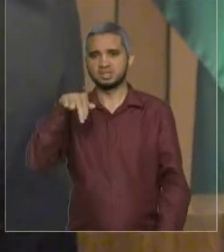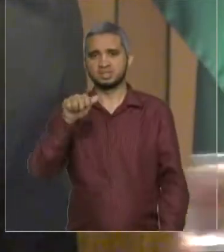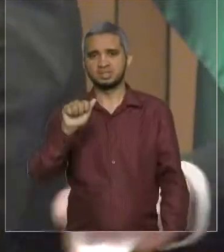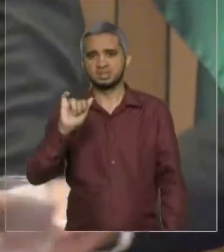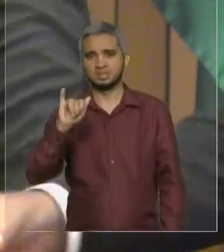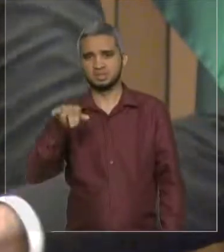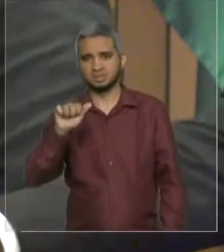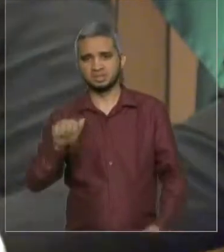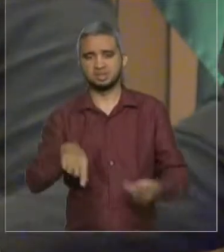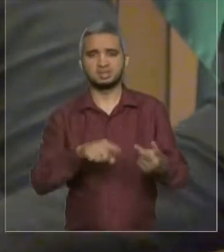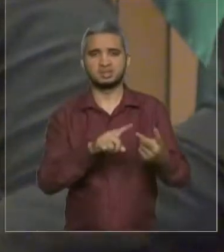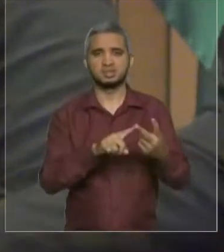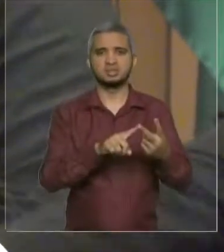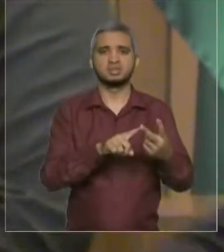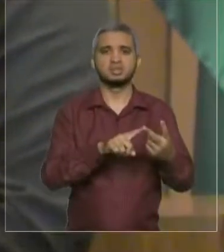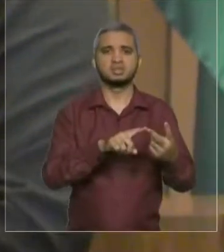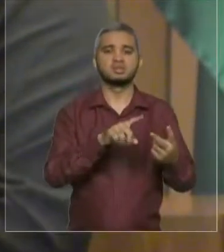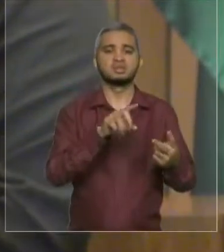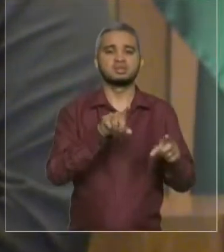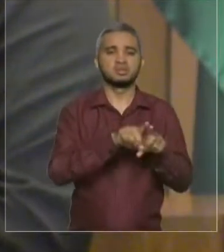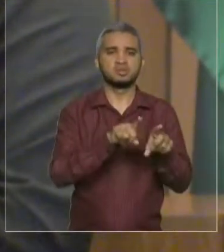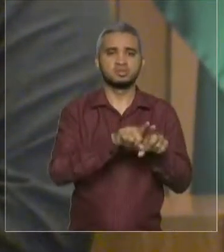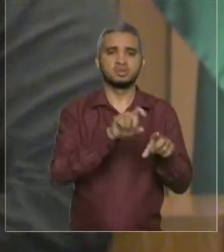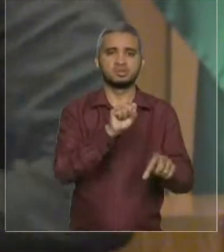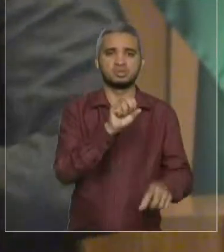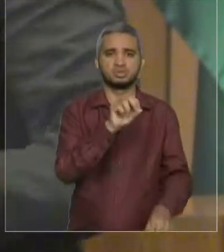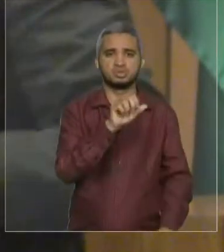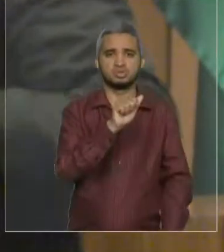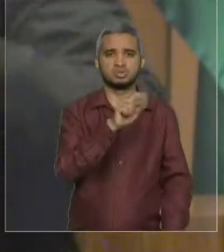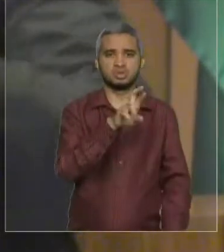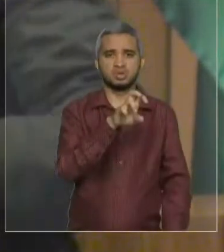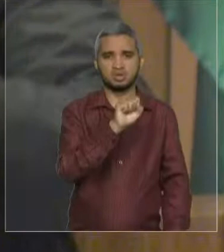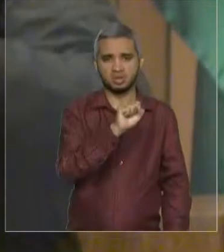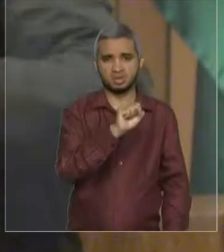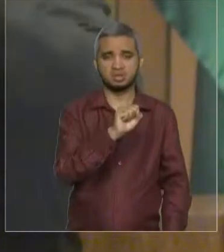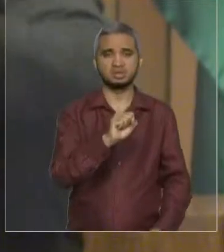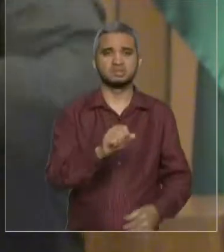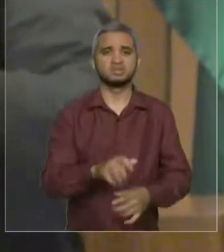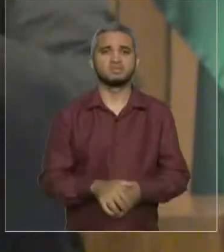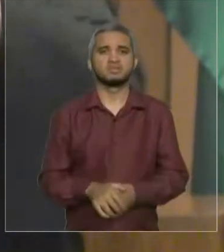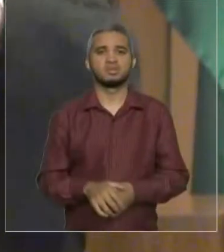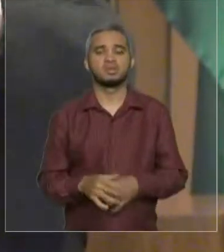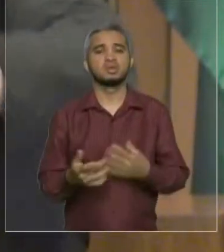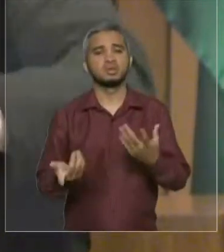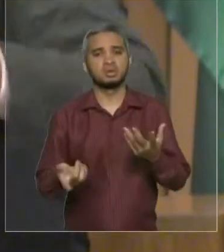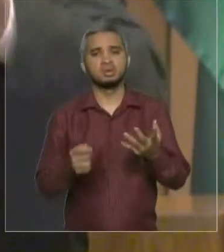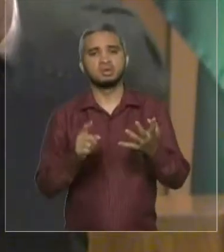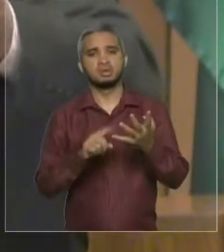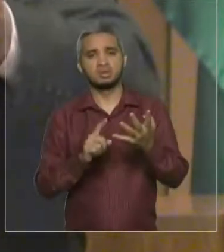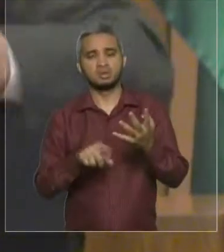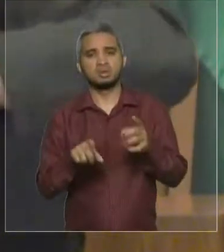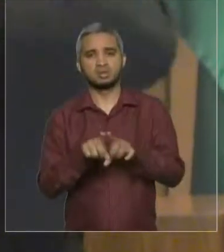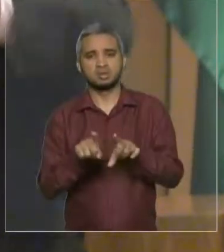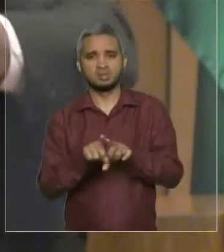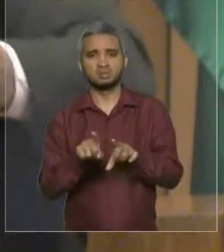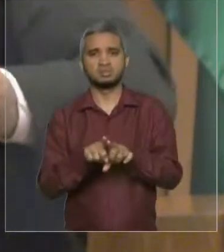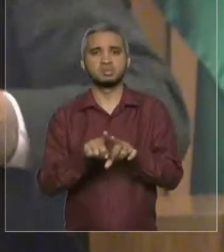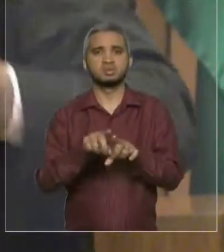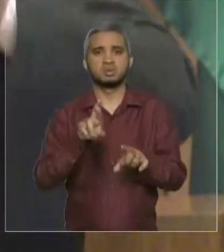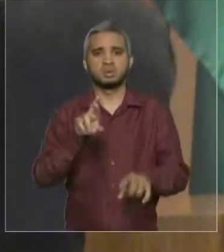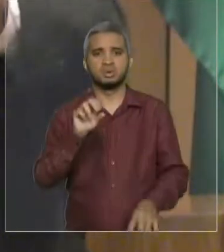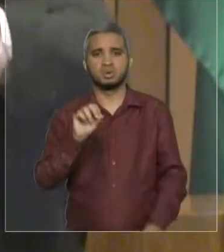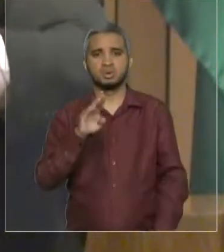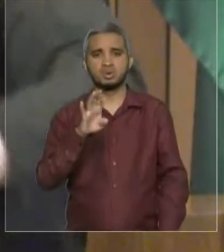quadro do Roberto Fernandes, que tem dado destaque para as ações parlamentares, para as ações dos